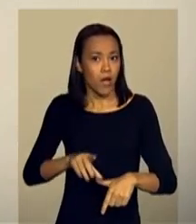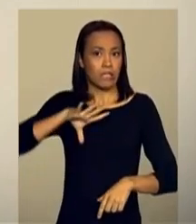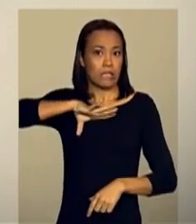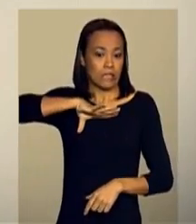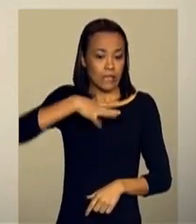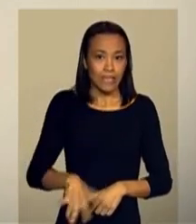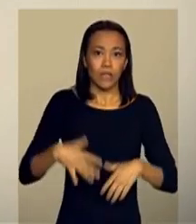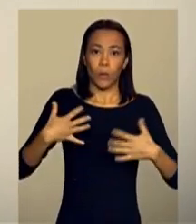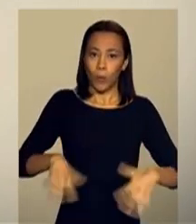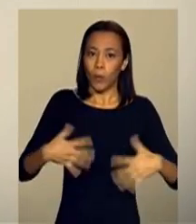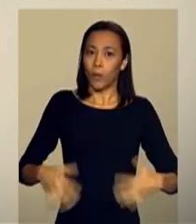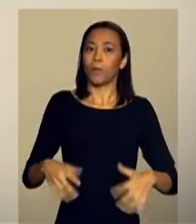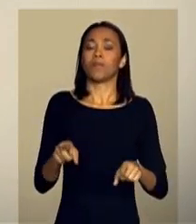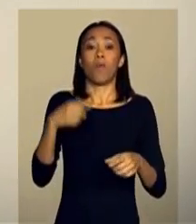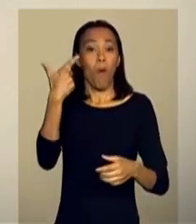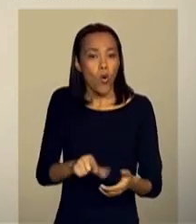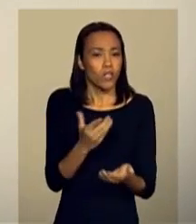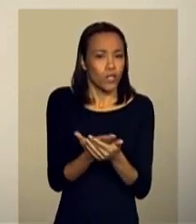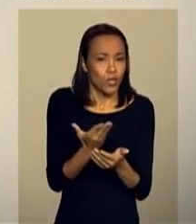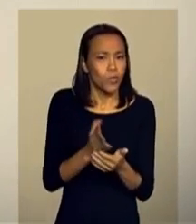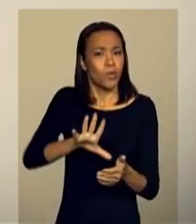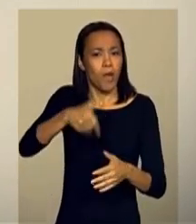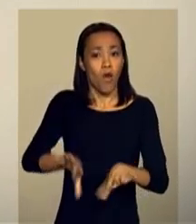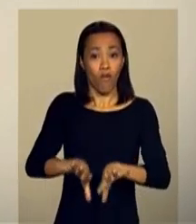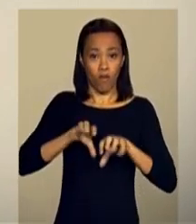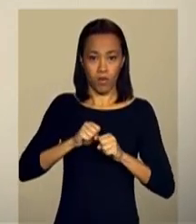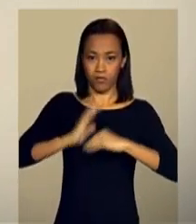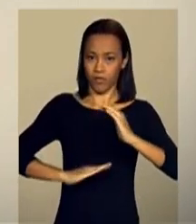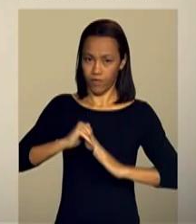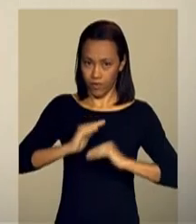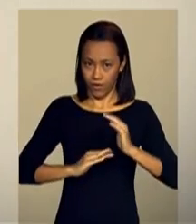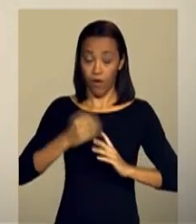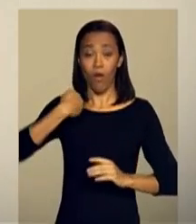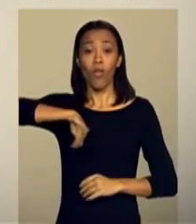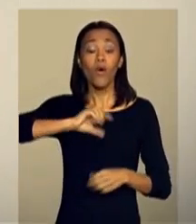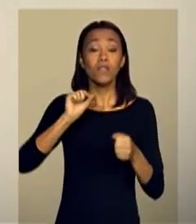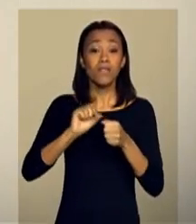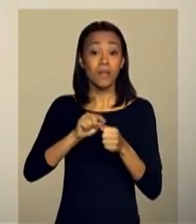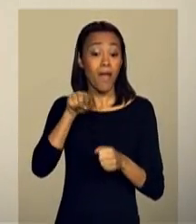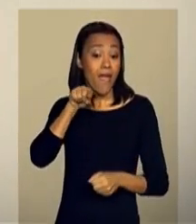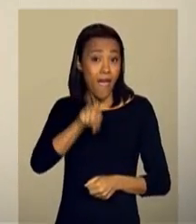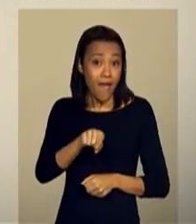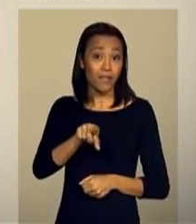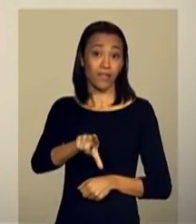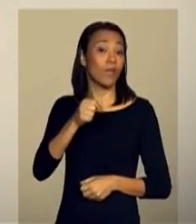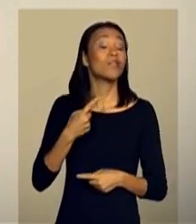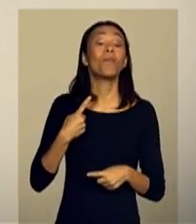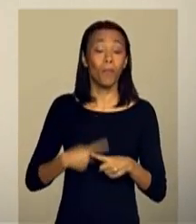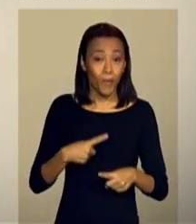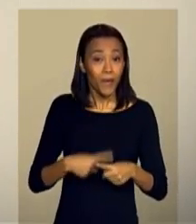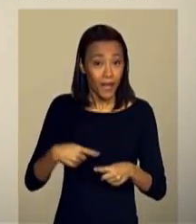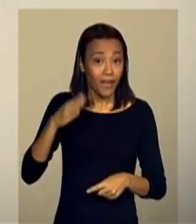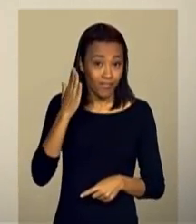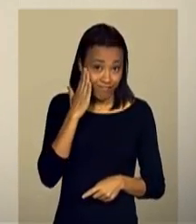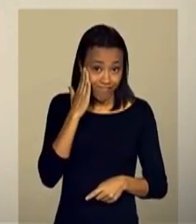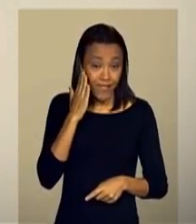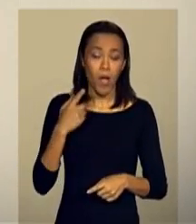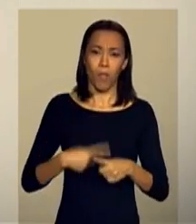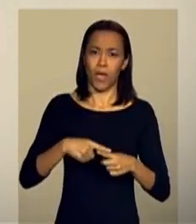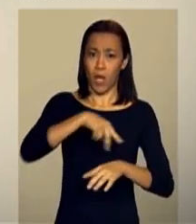desafio, outra vez estudo e melhor formação profissional. Nós fizemos essa opção, sabe por quê, Luciano? Porque o